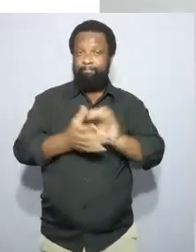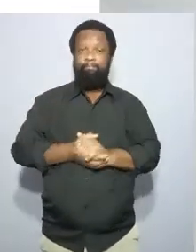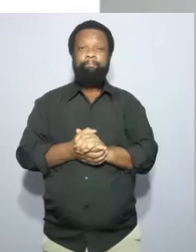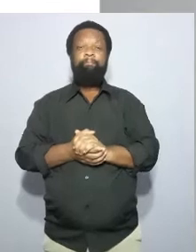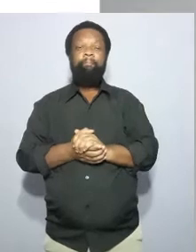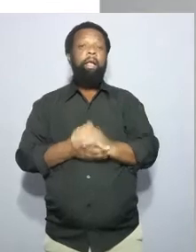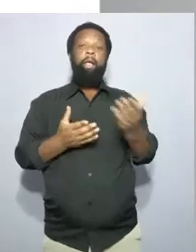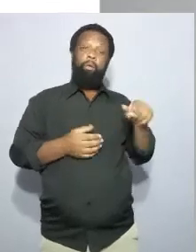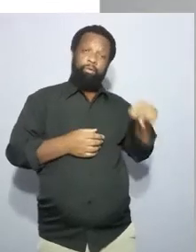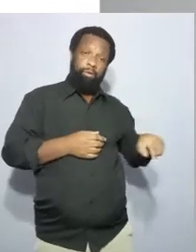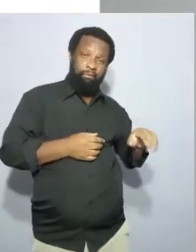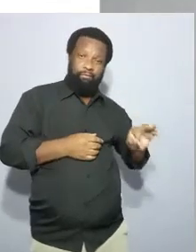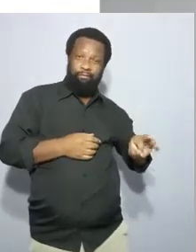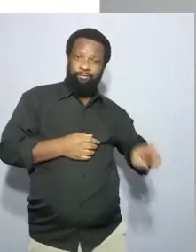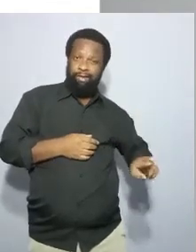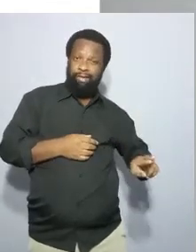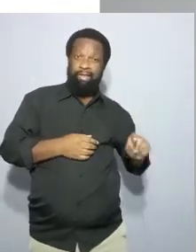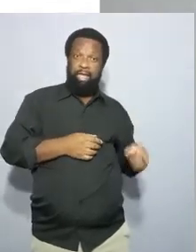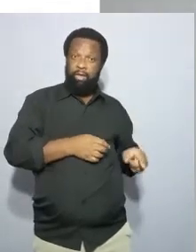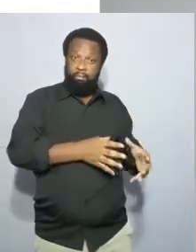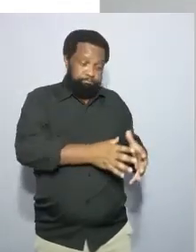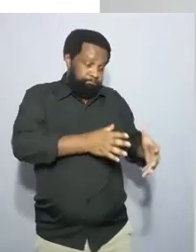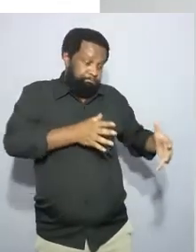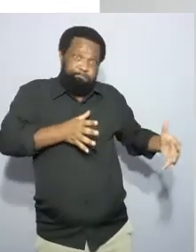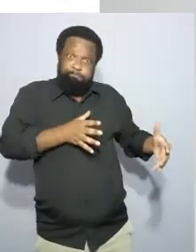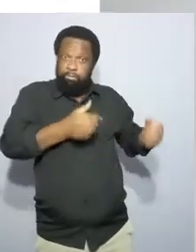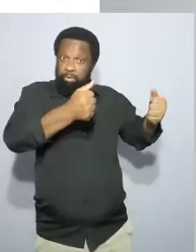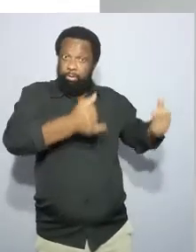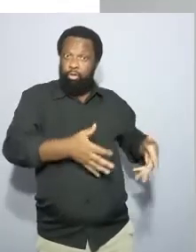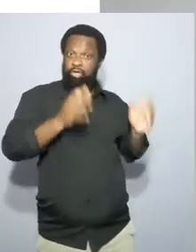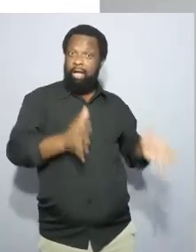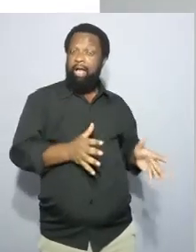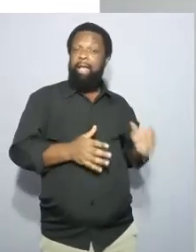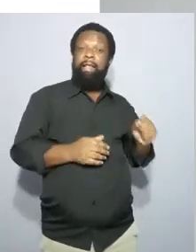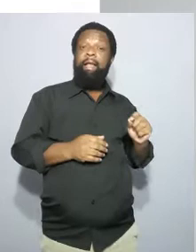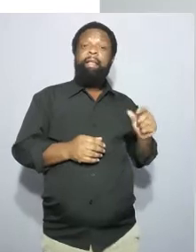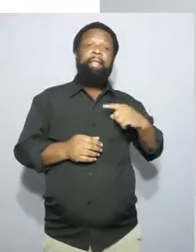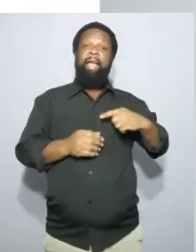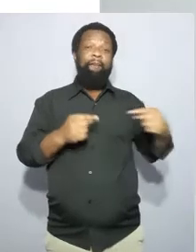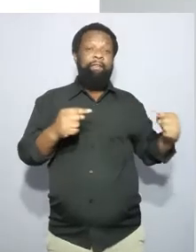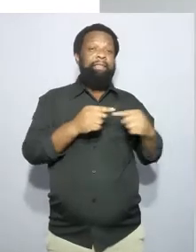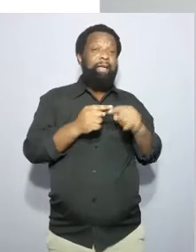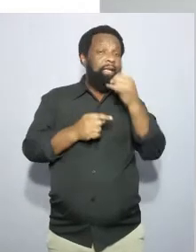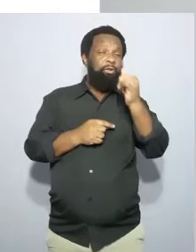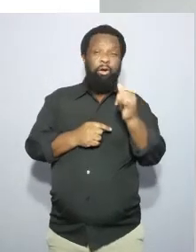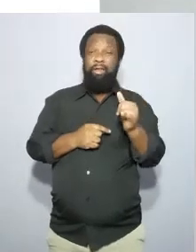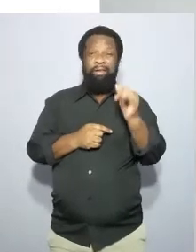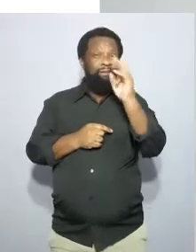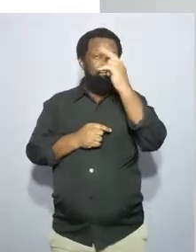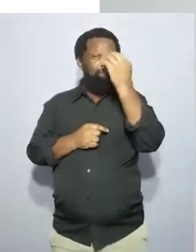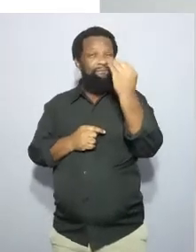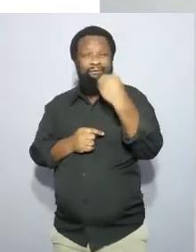Já o frâncio, por ser muito grande, nós já falamos, né, na afinidade eletrônica. Ele não atrai nem bem os